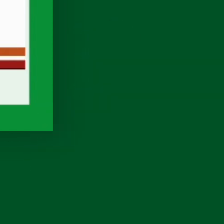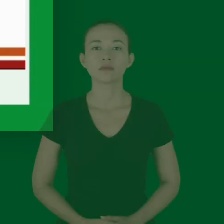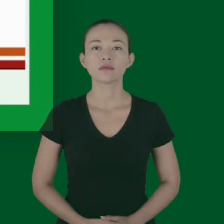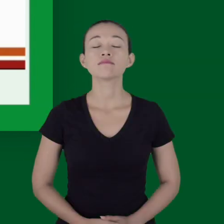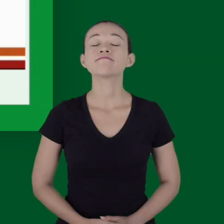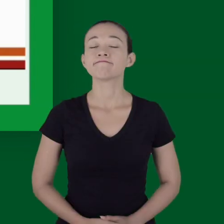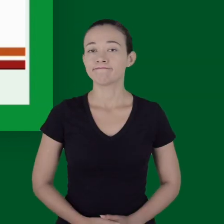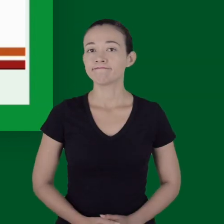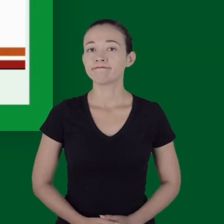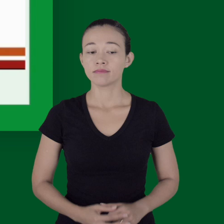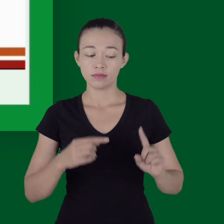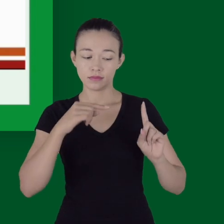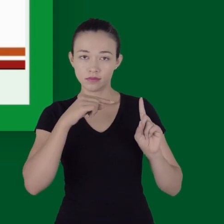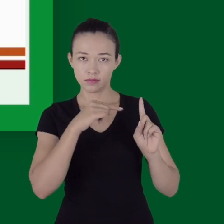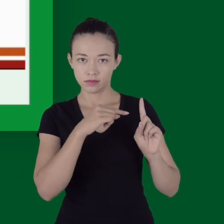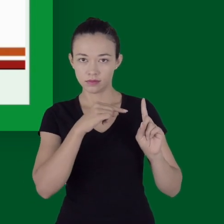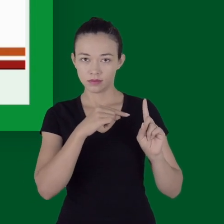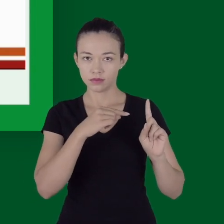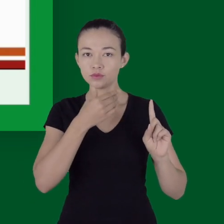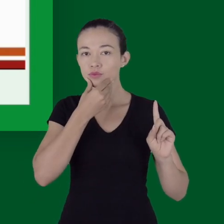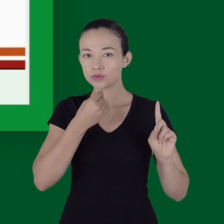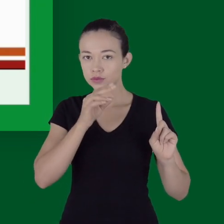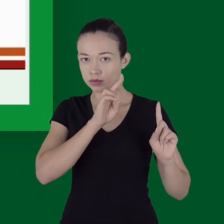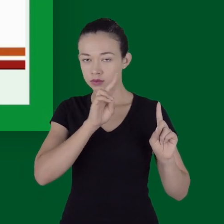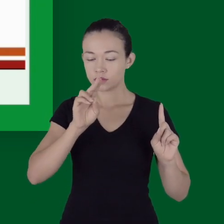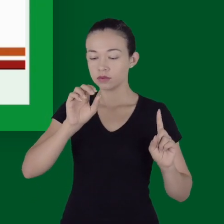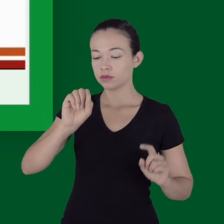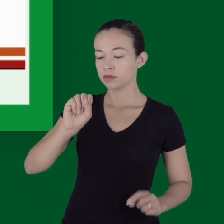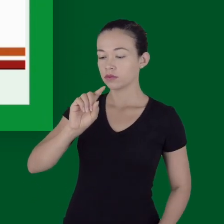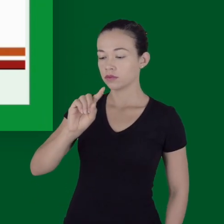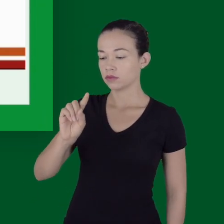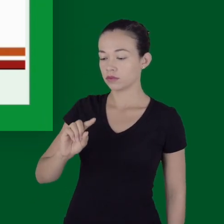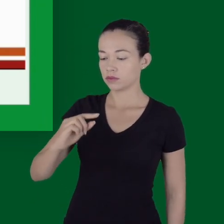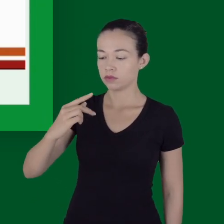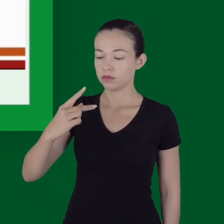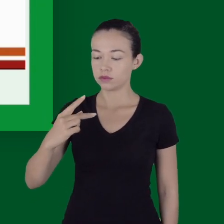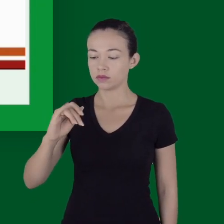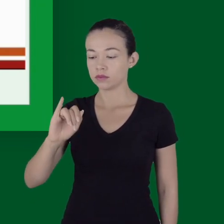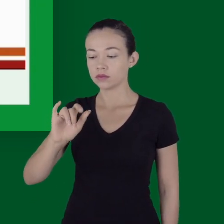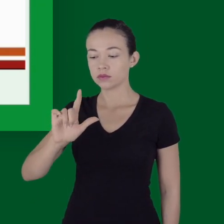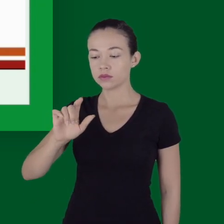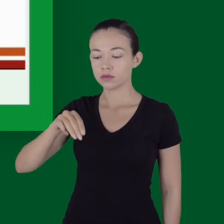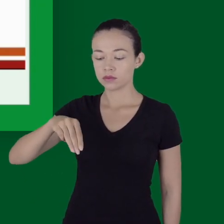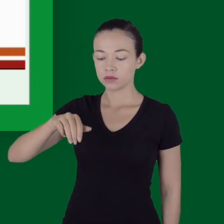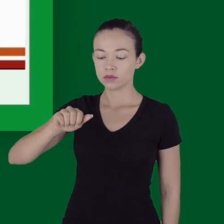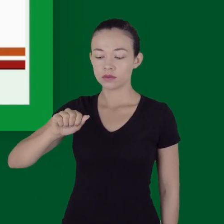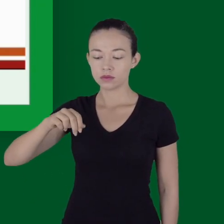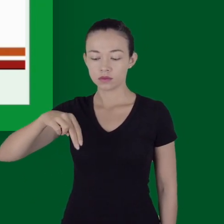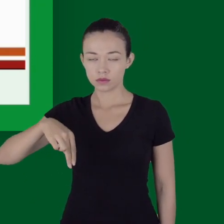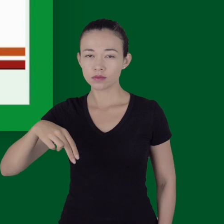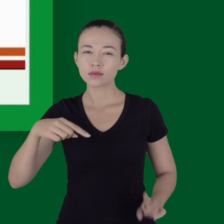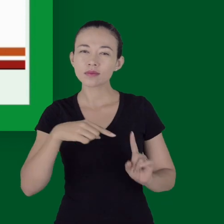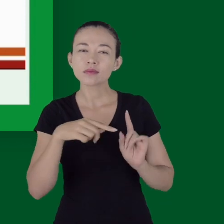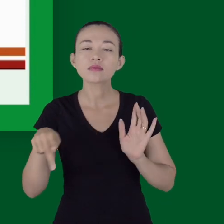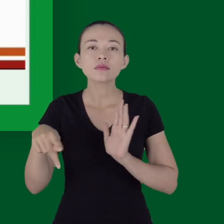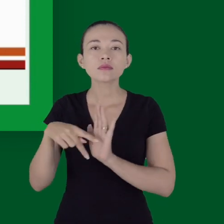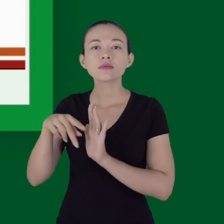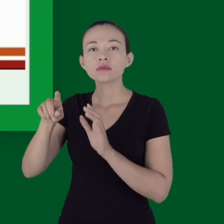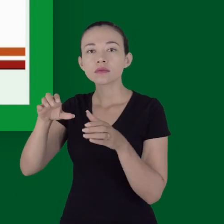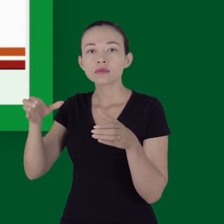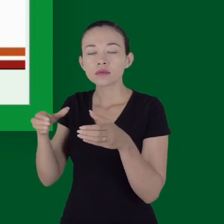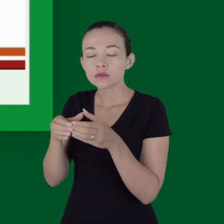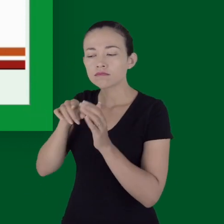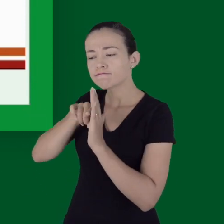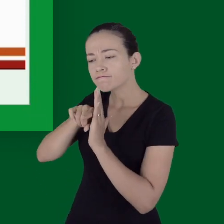né? O Spillman, que é da Sociedade Brasileira de Salvamento Aquático, ele refere que é possível, sim, o afogamento com mínimo